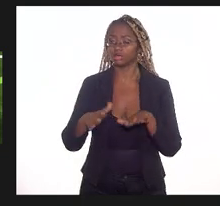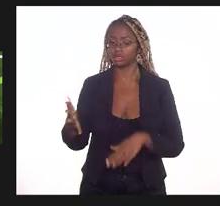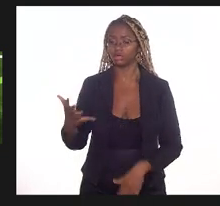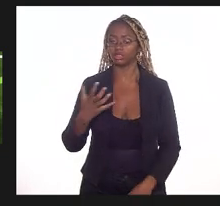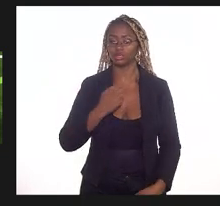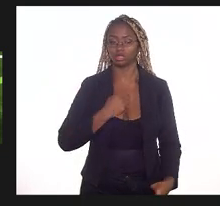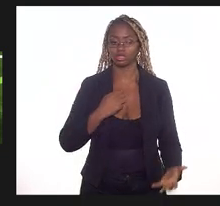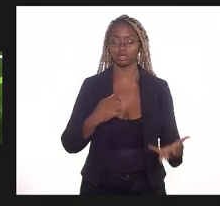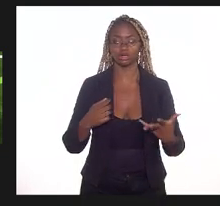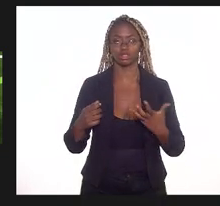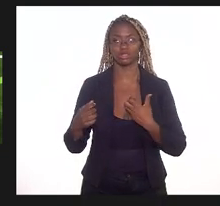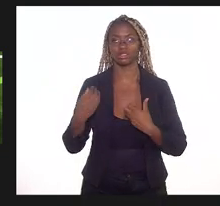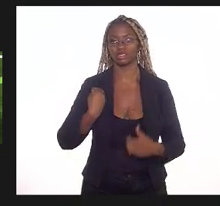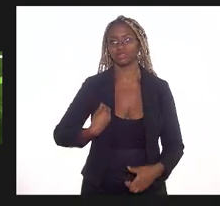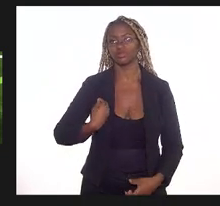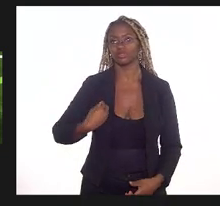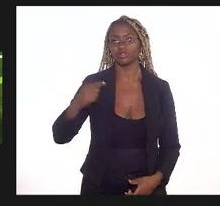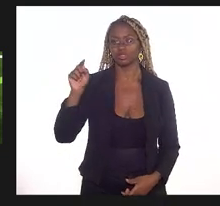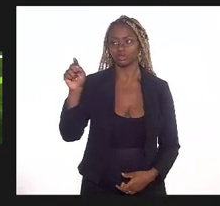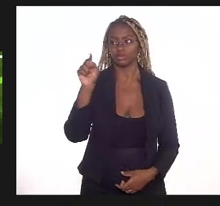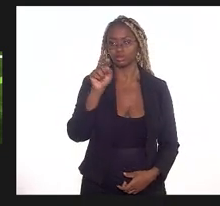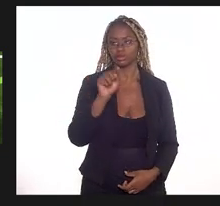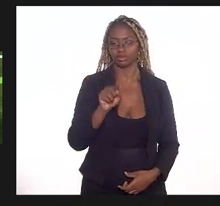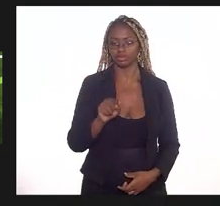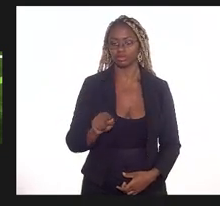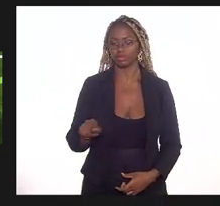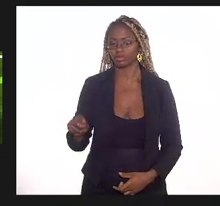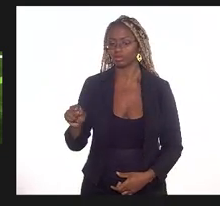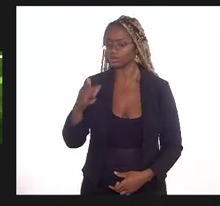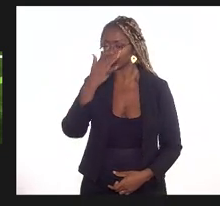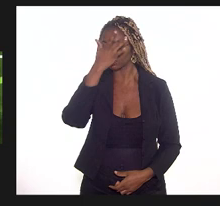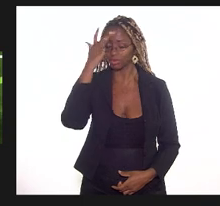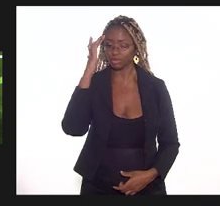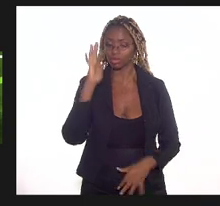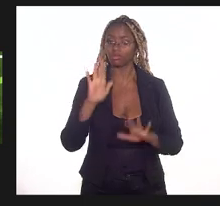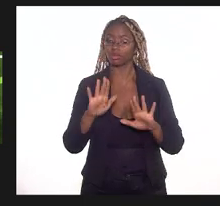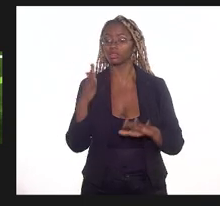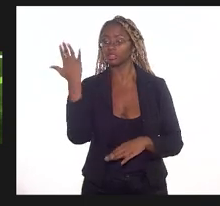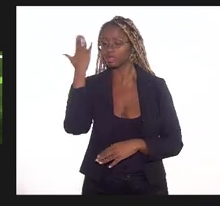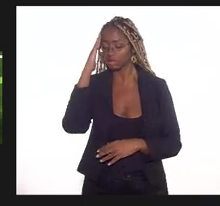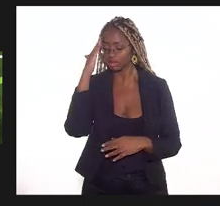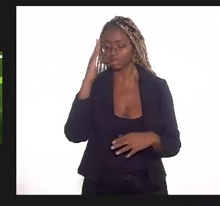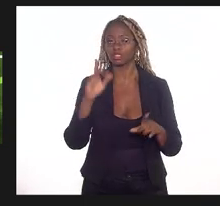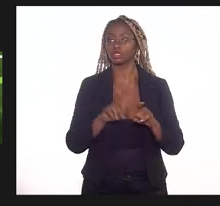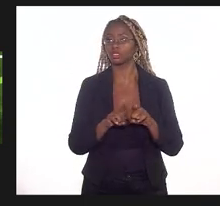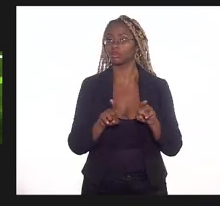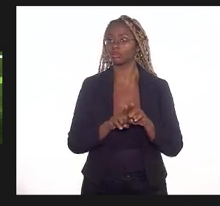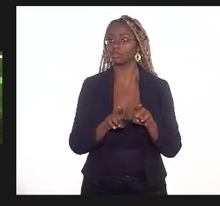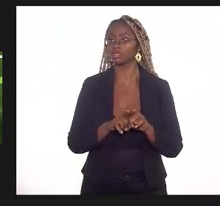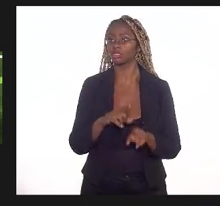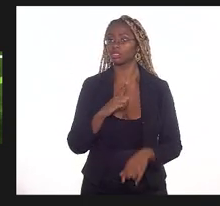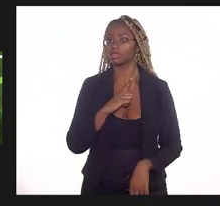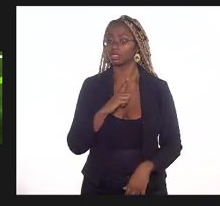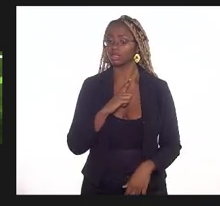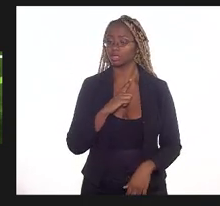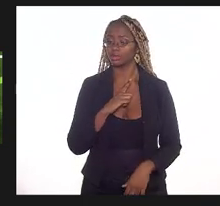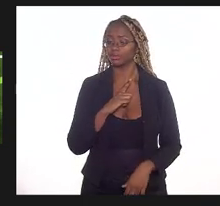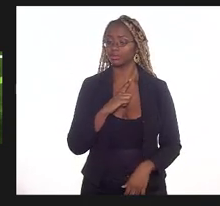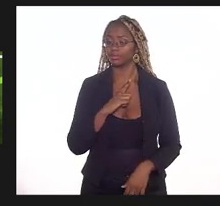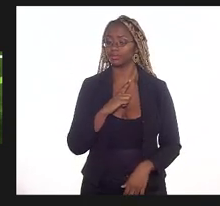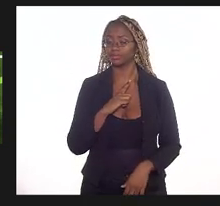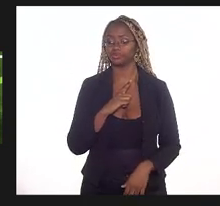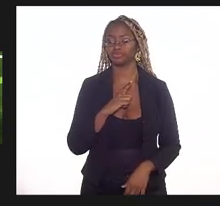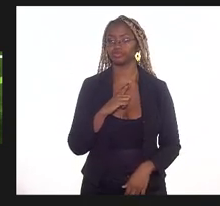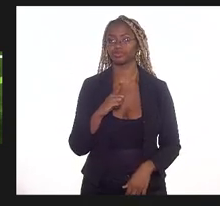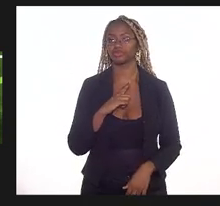vida dessas pessoas, né? Mas entendemos também que existem, né,